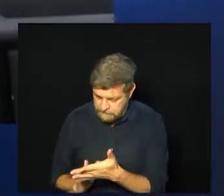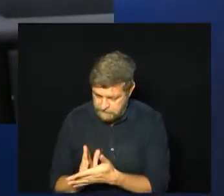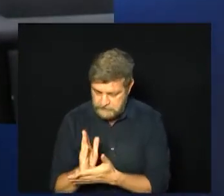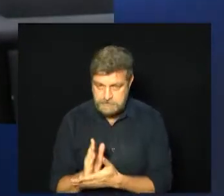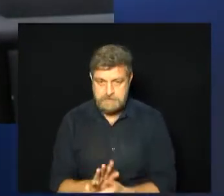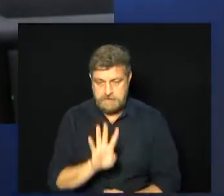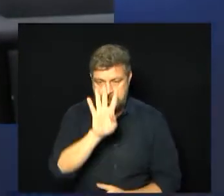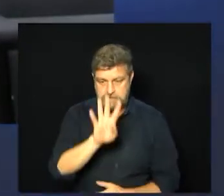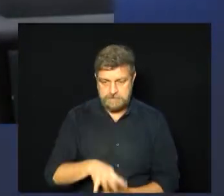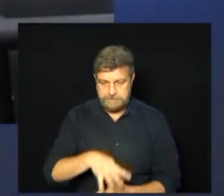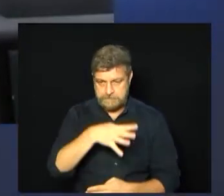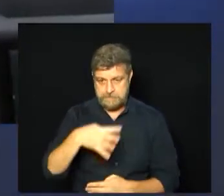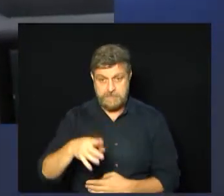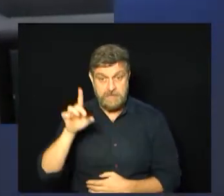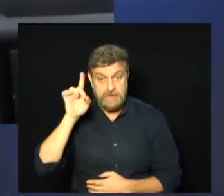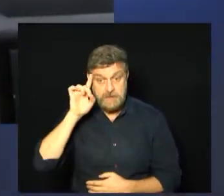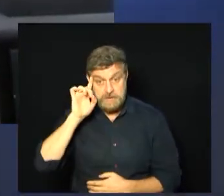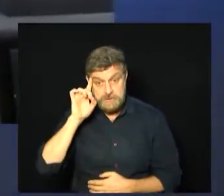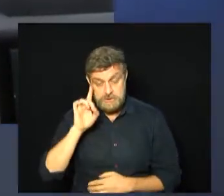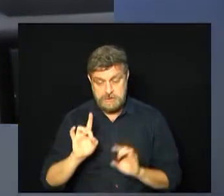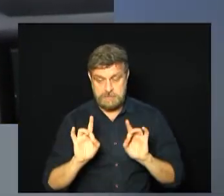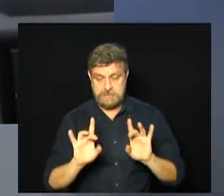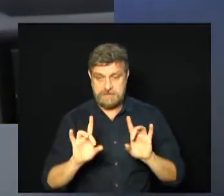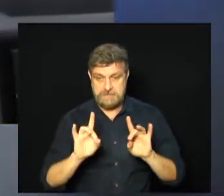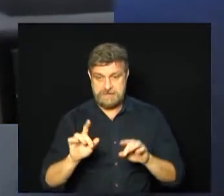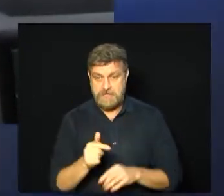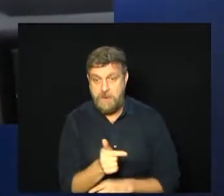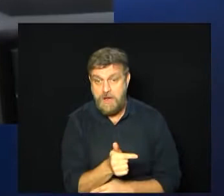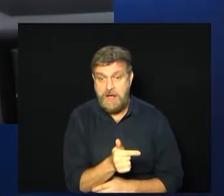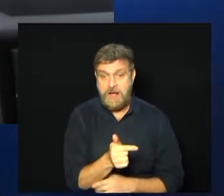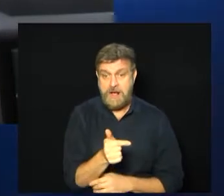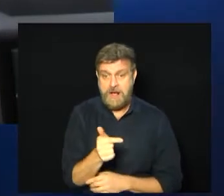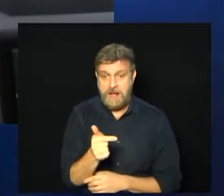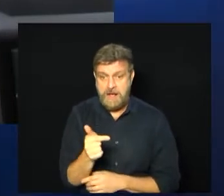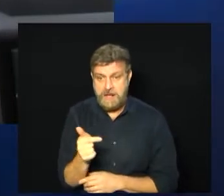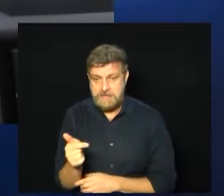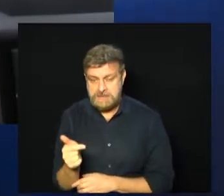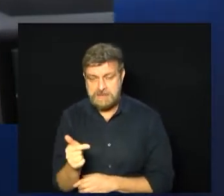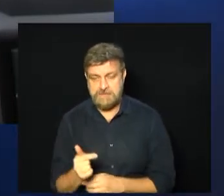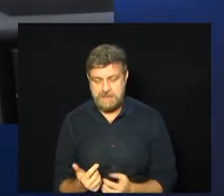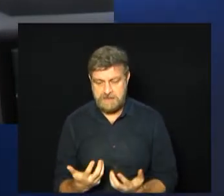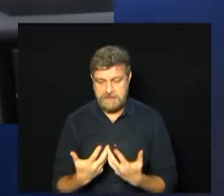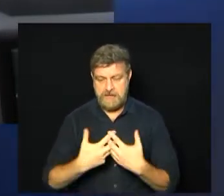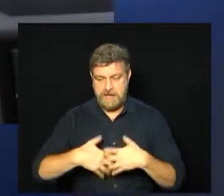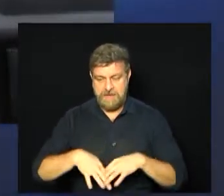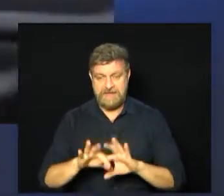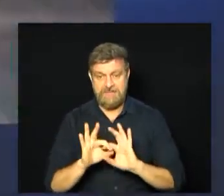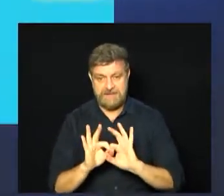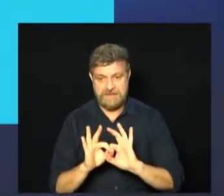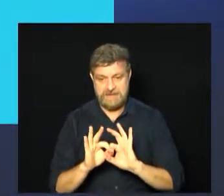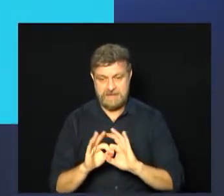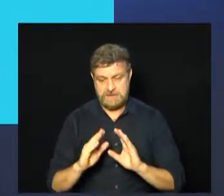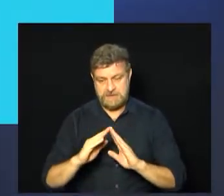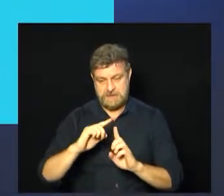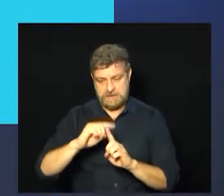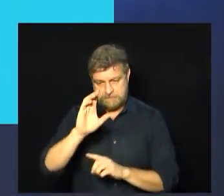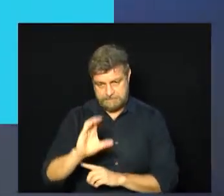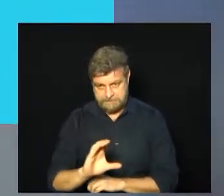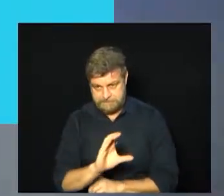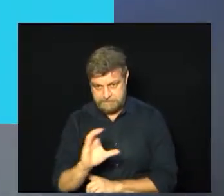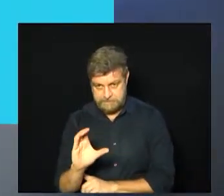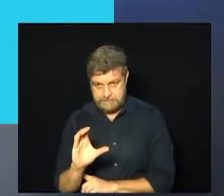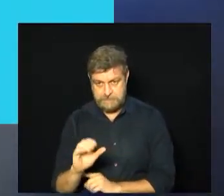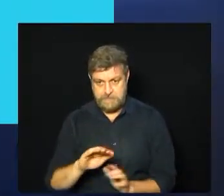calendário oficial de eventos do município a semana do lançamento da campanha da fraternidade. E no